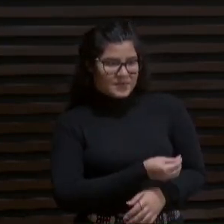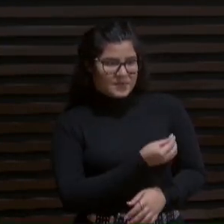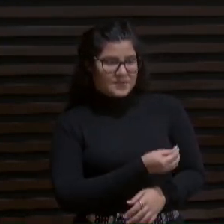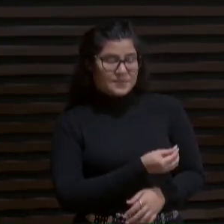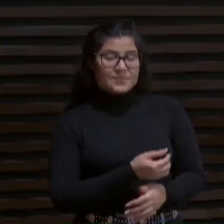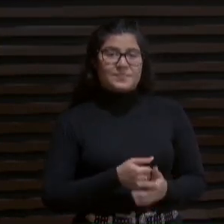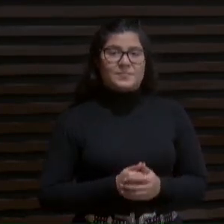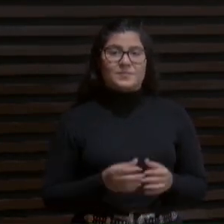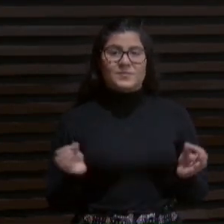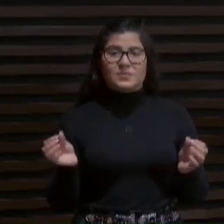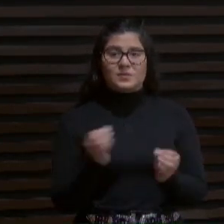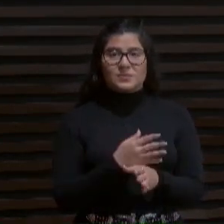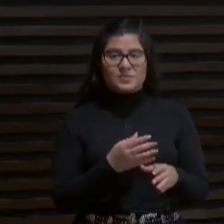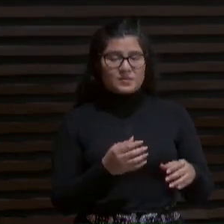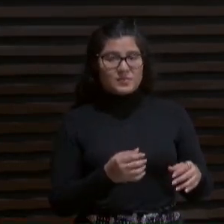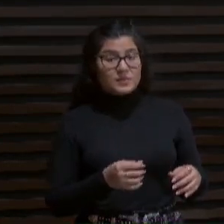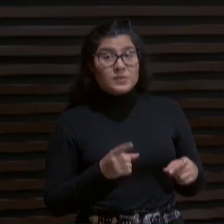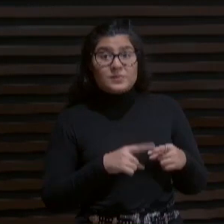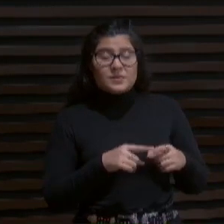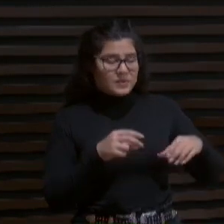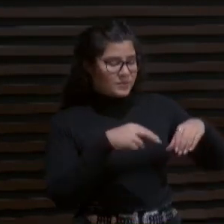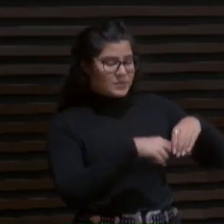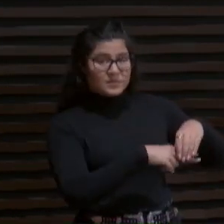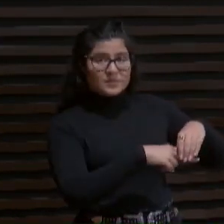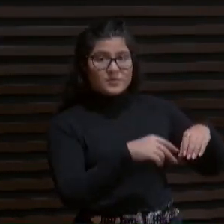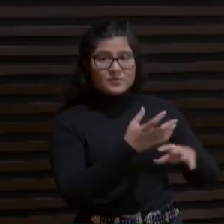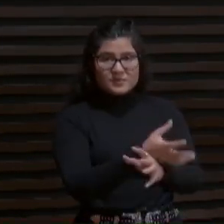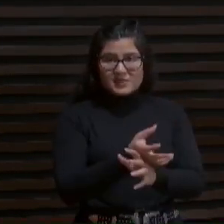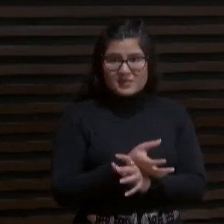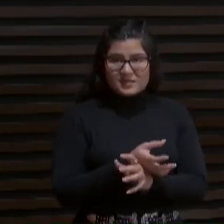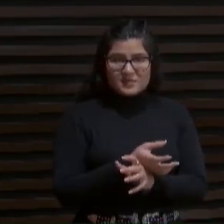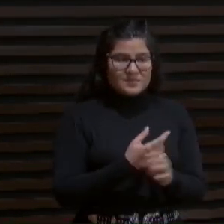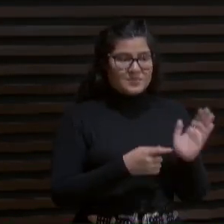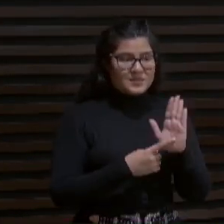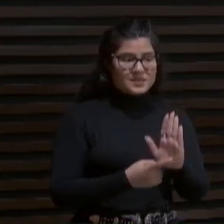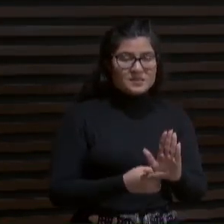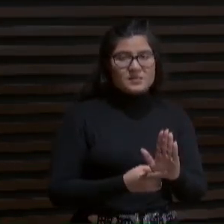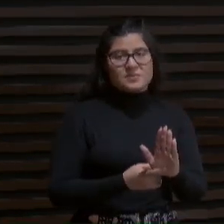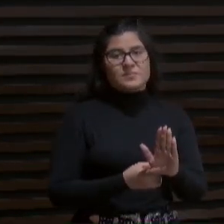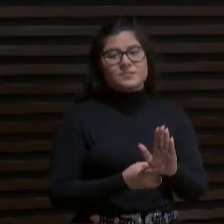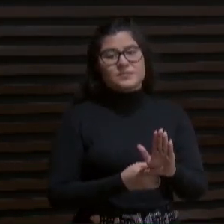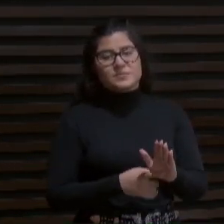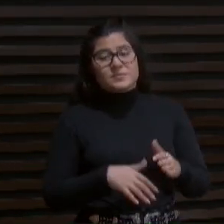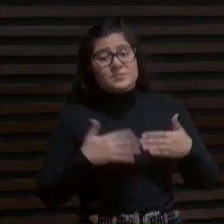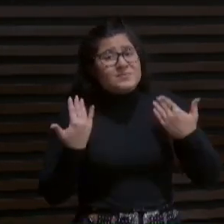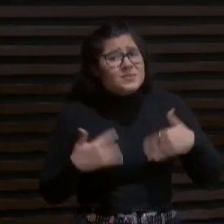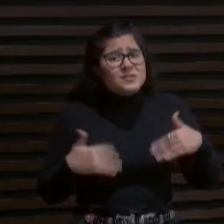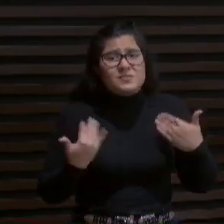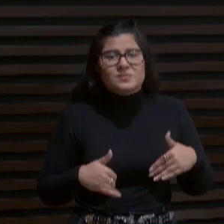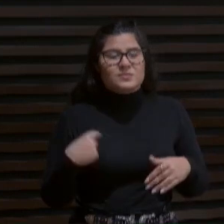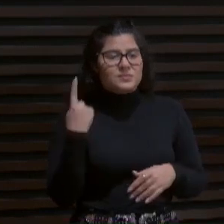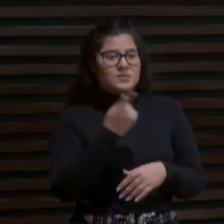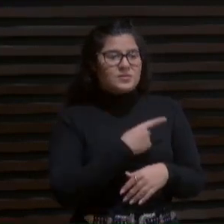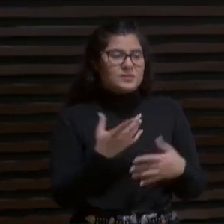prometida. O sepulcro vazio do Novo Testamento também é um sinal de algo maior que nós receberemos.